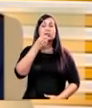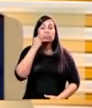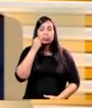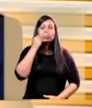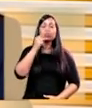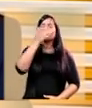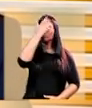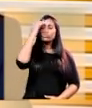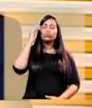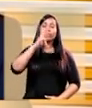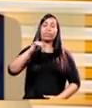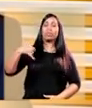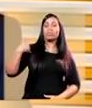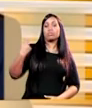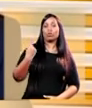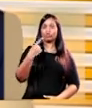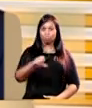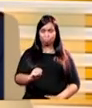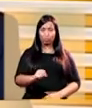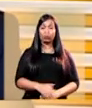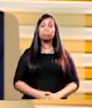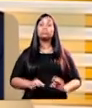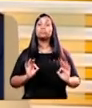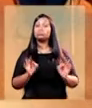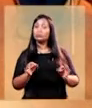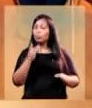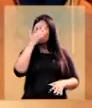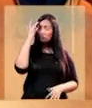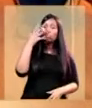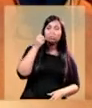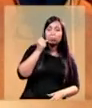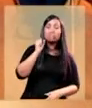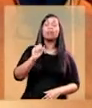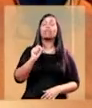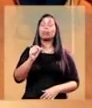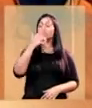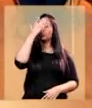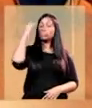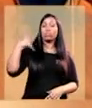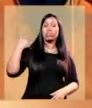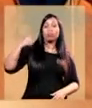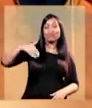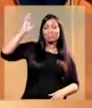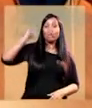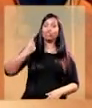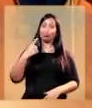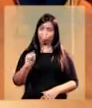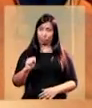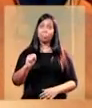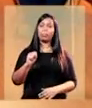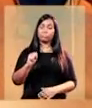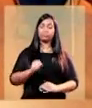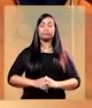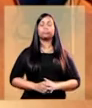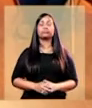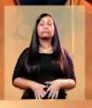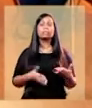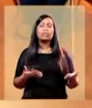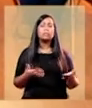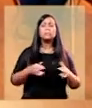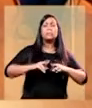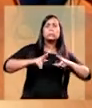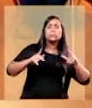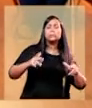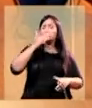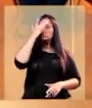a adoção de pessoas vai até os 18 anos. Certo, e quem pode adotar? Pessoas acima de 18 anos capazes. Capazes. E